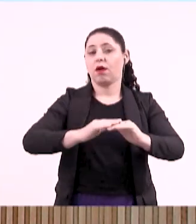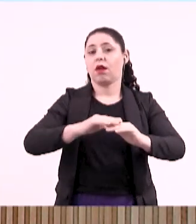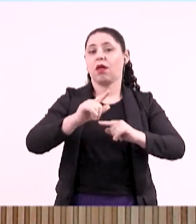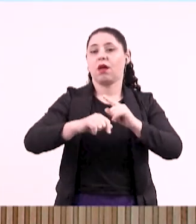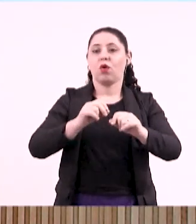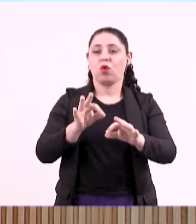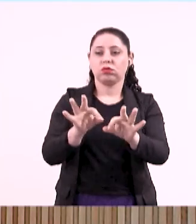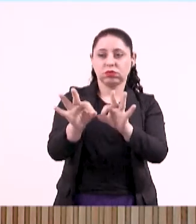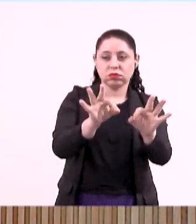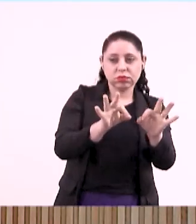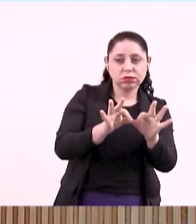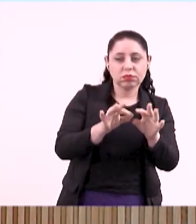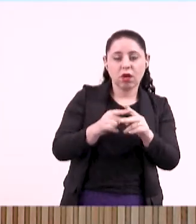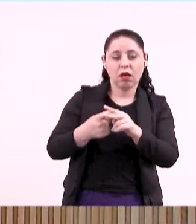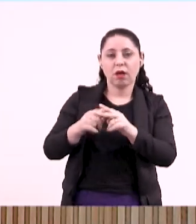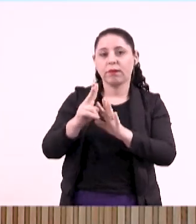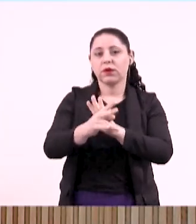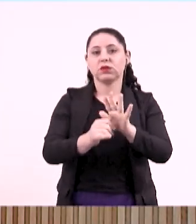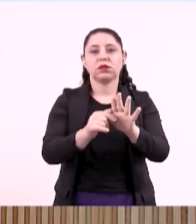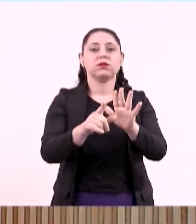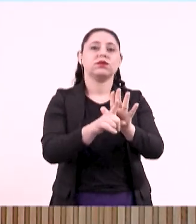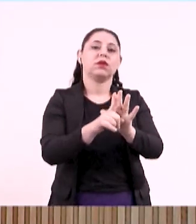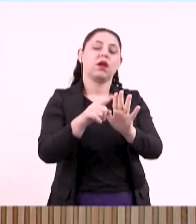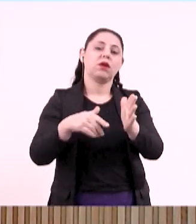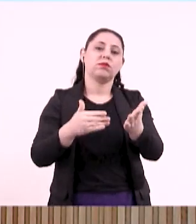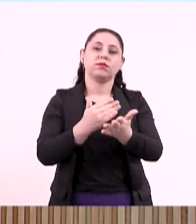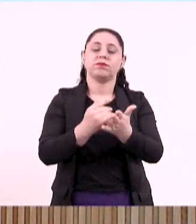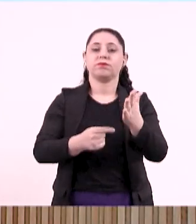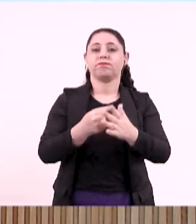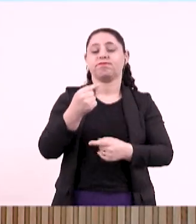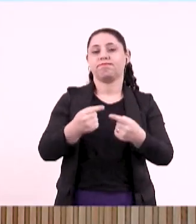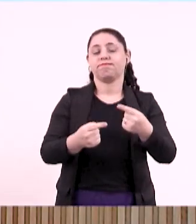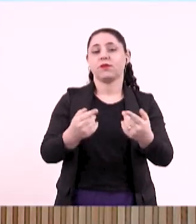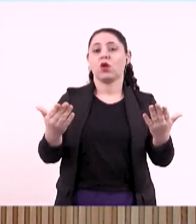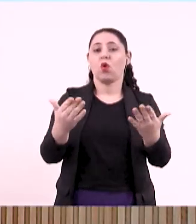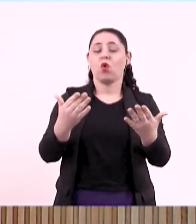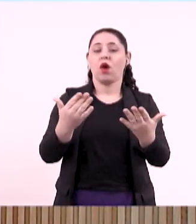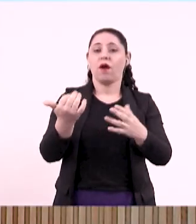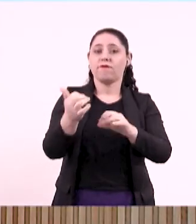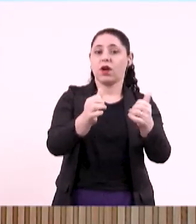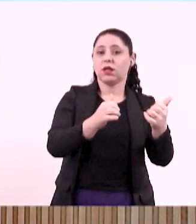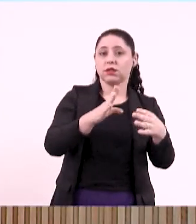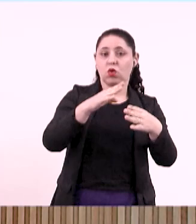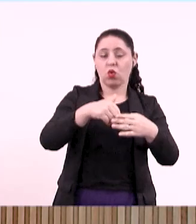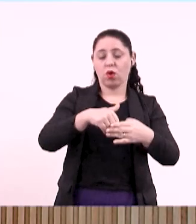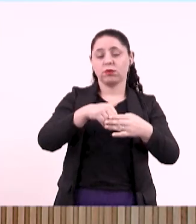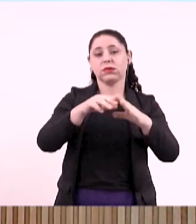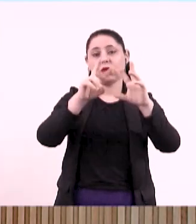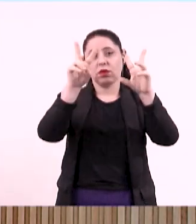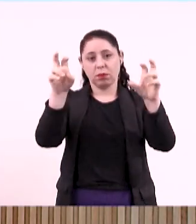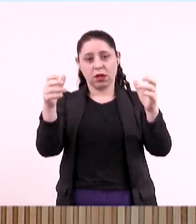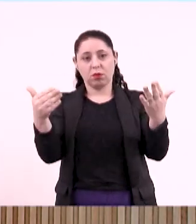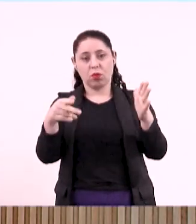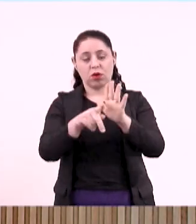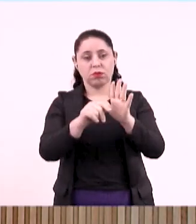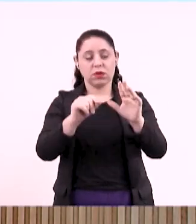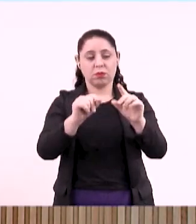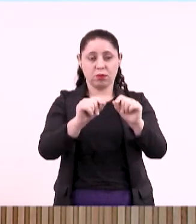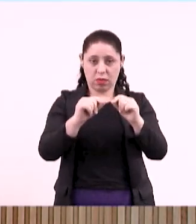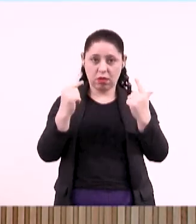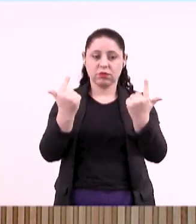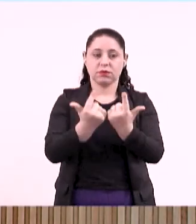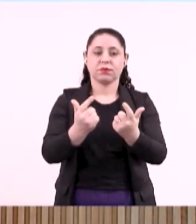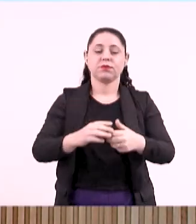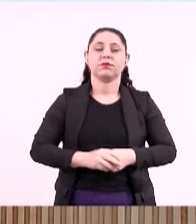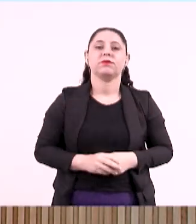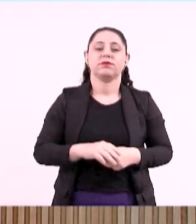do trânsito eventualmente. O projeto de lei, então, aprovado em primeira discussão, vai para análise das comissões de mérito aqui da Lemes. Bom, essas então foram